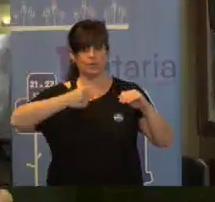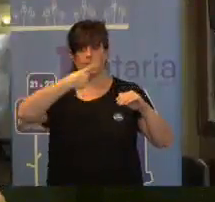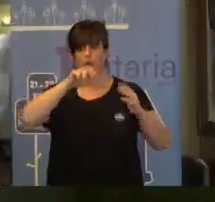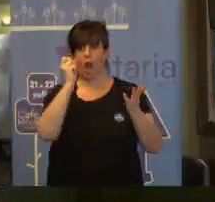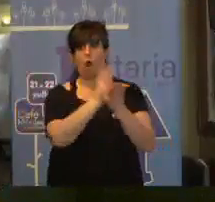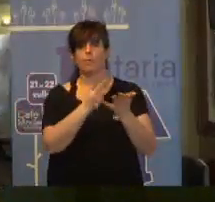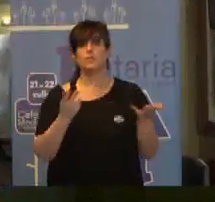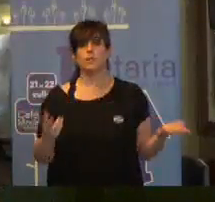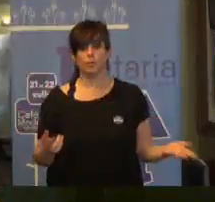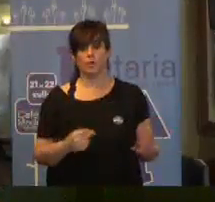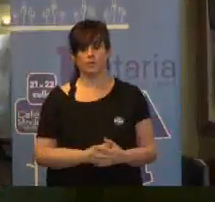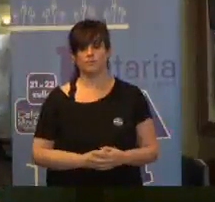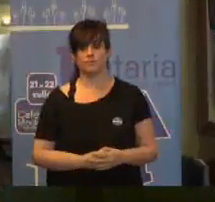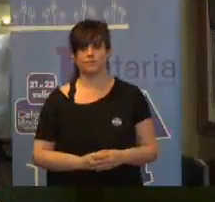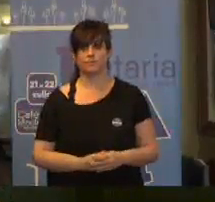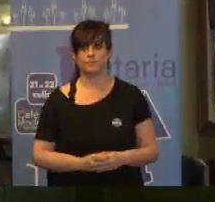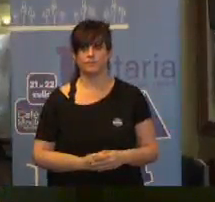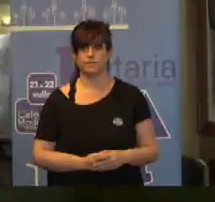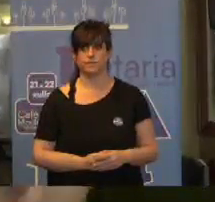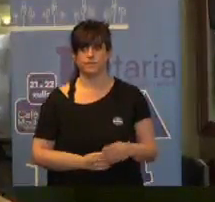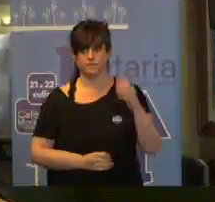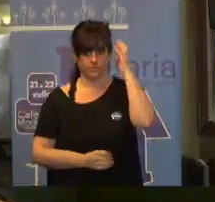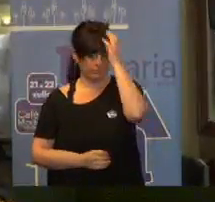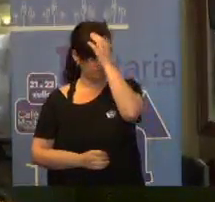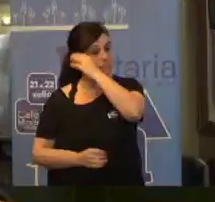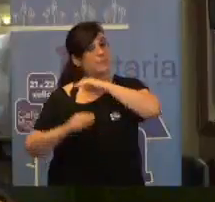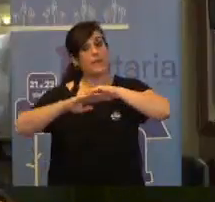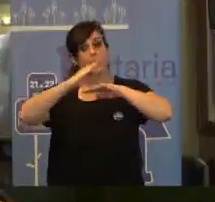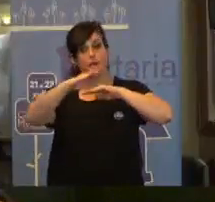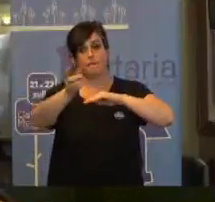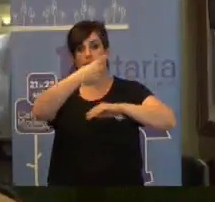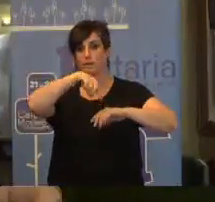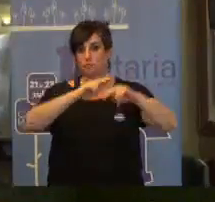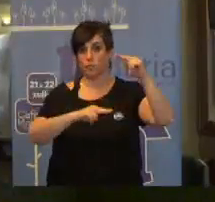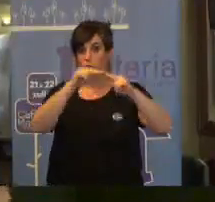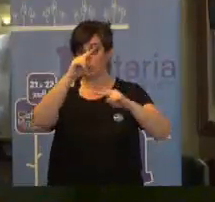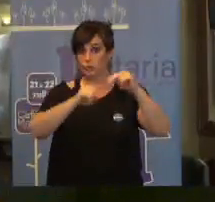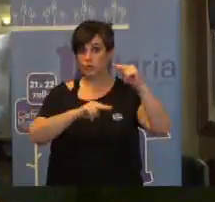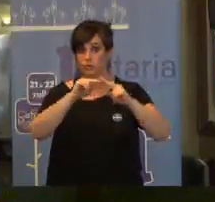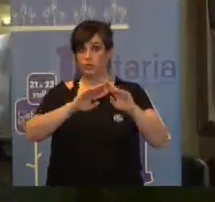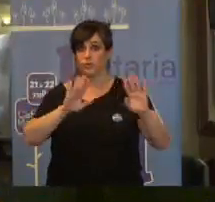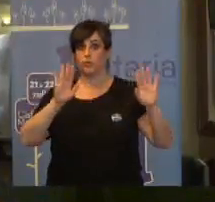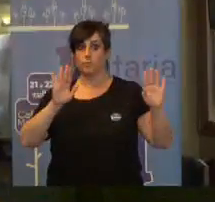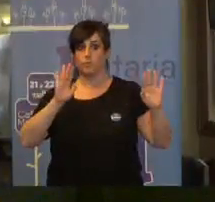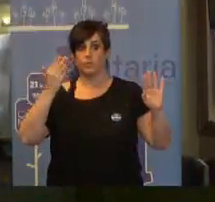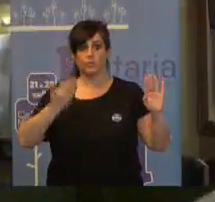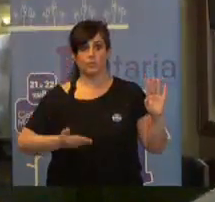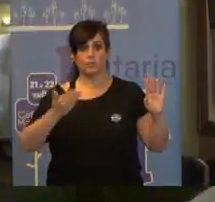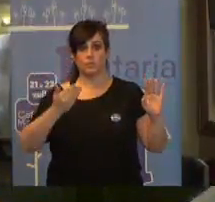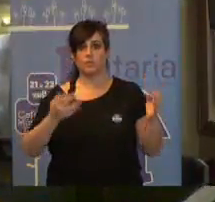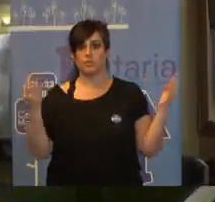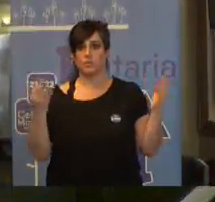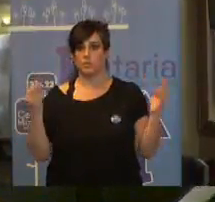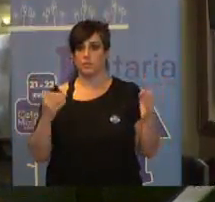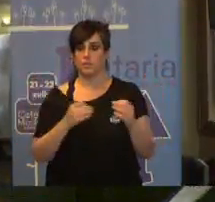apostando porque En Marea é unha parte dese entramado que estamos construindo, pero non máis importante que outro. É dicir, cando falamos de